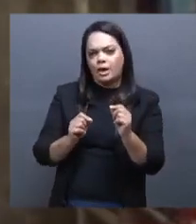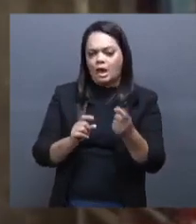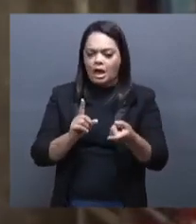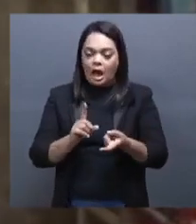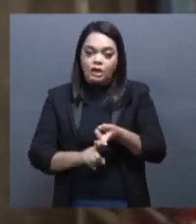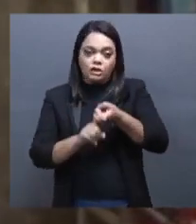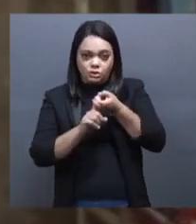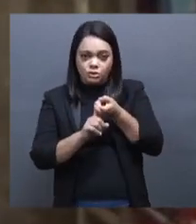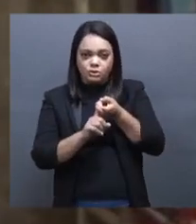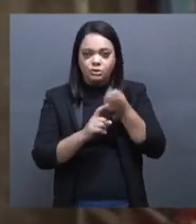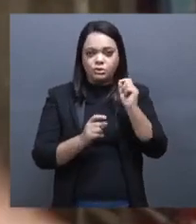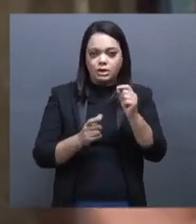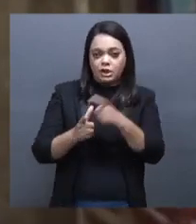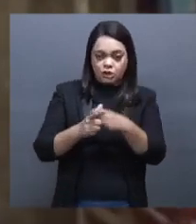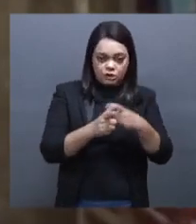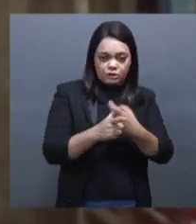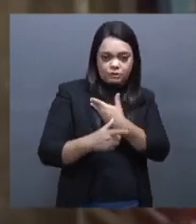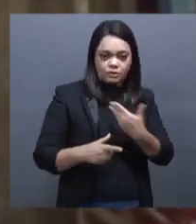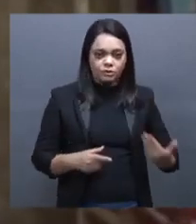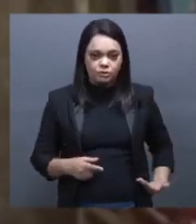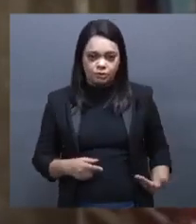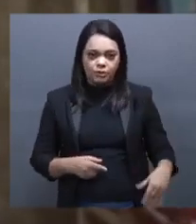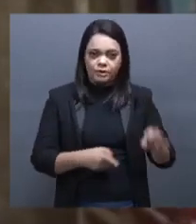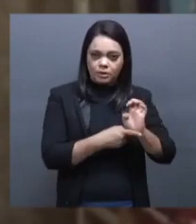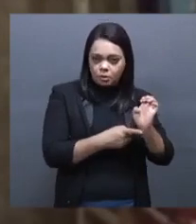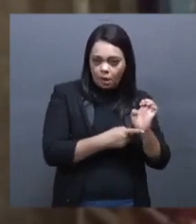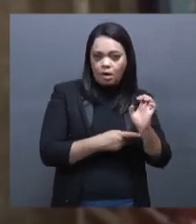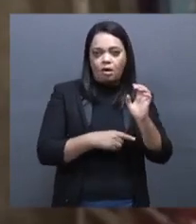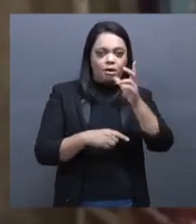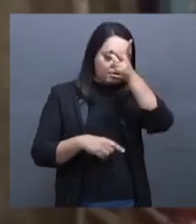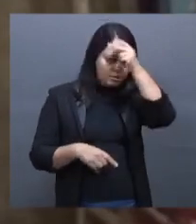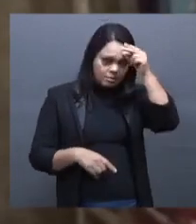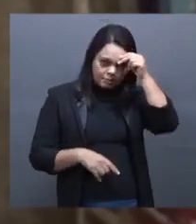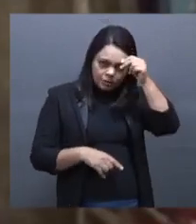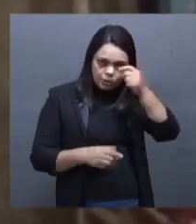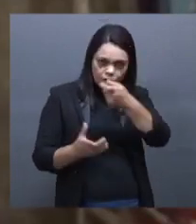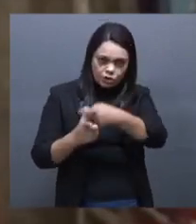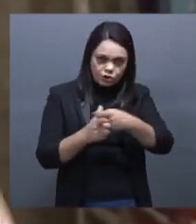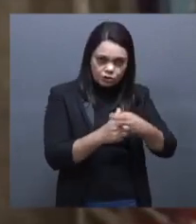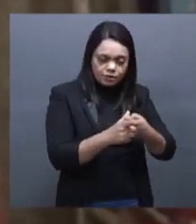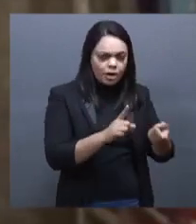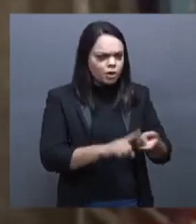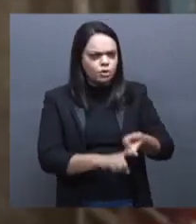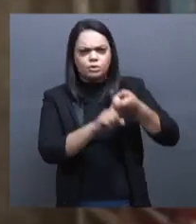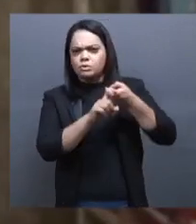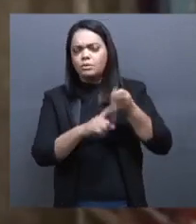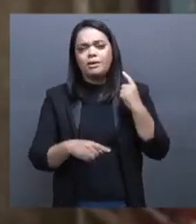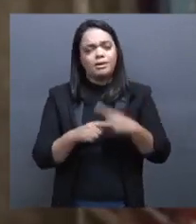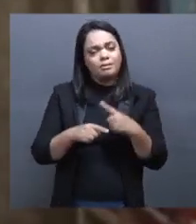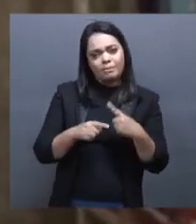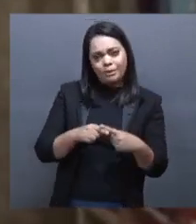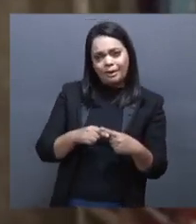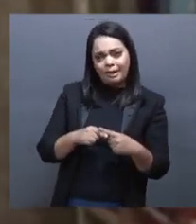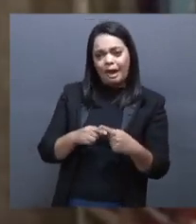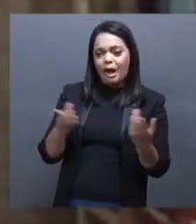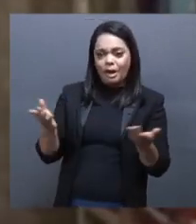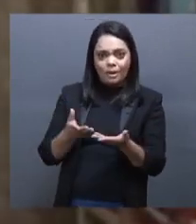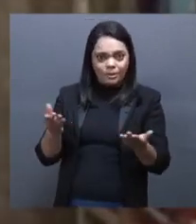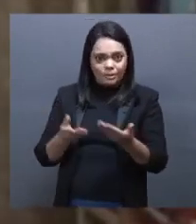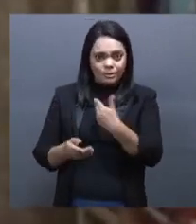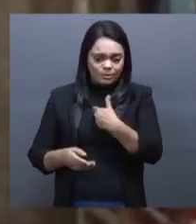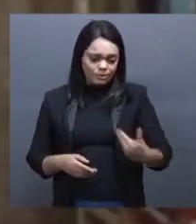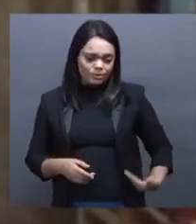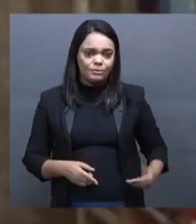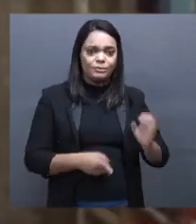e municípios, além de transferências diretas, né, para essas entidades, justamente porque eles precisarão lidar com custos